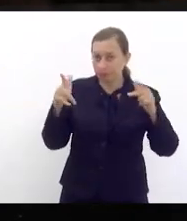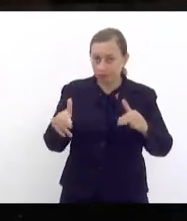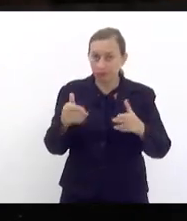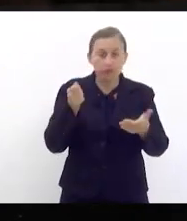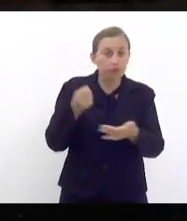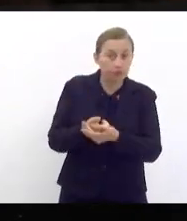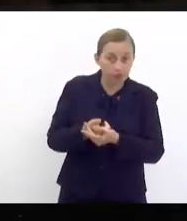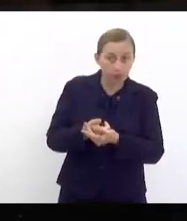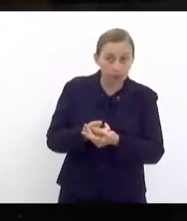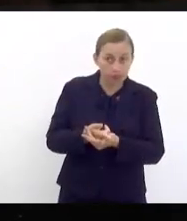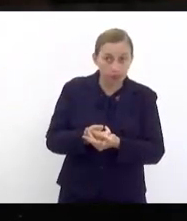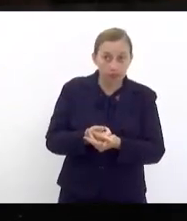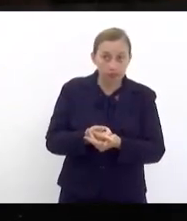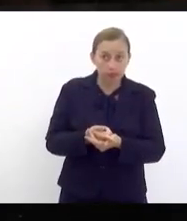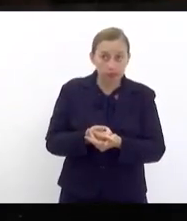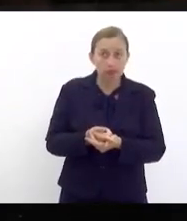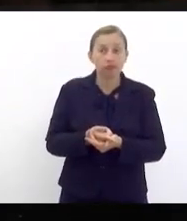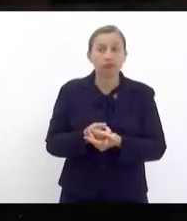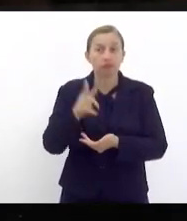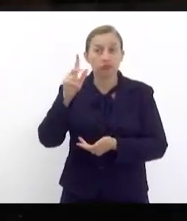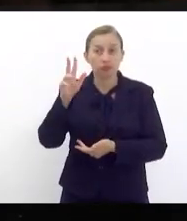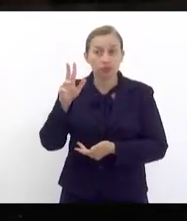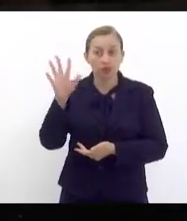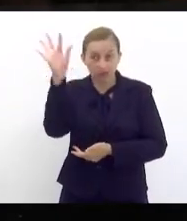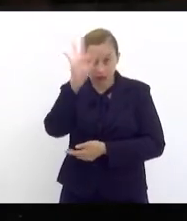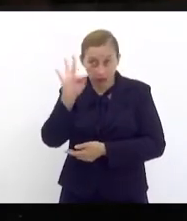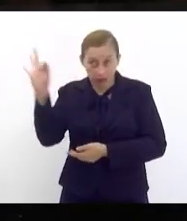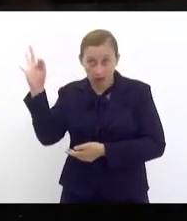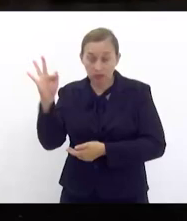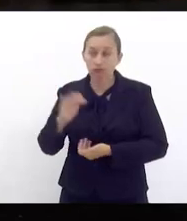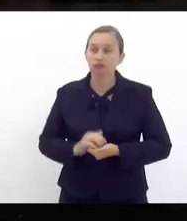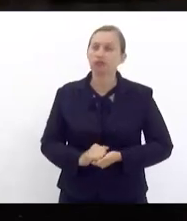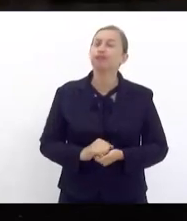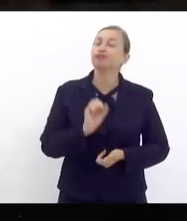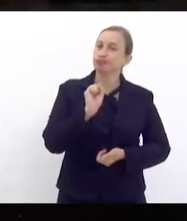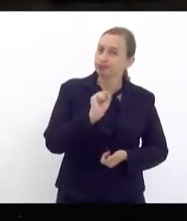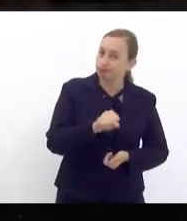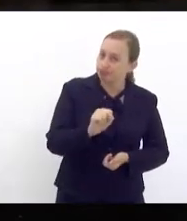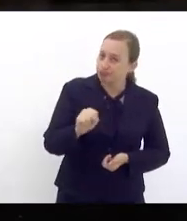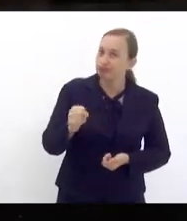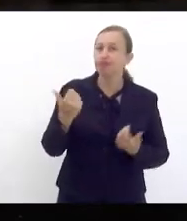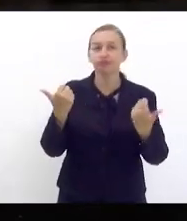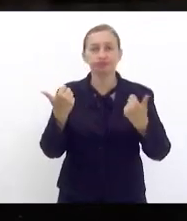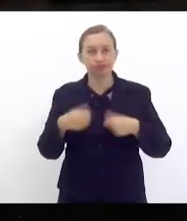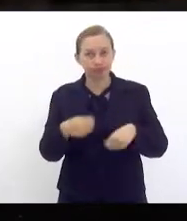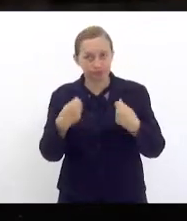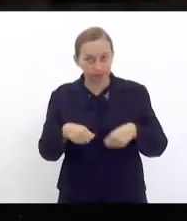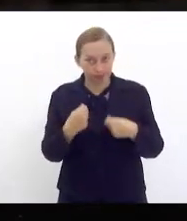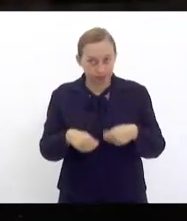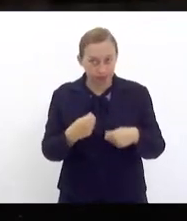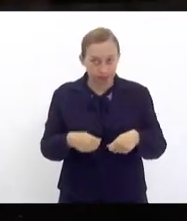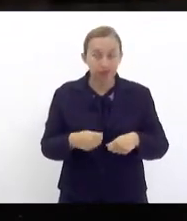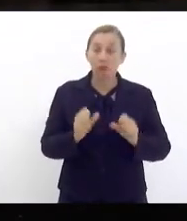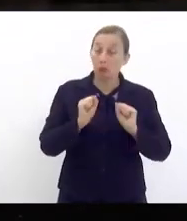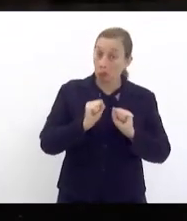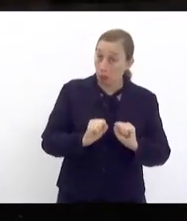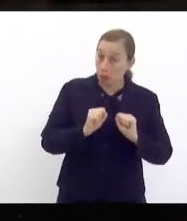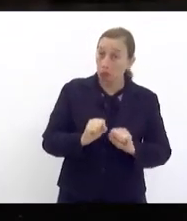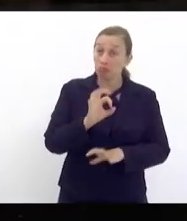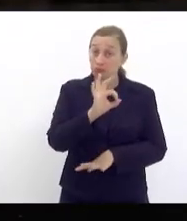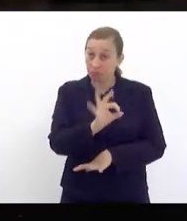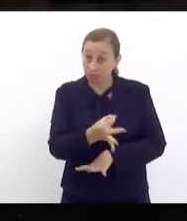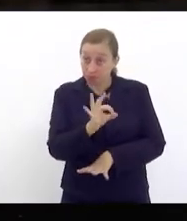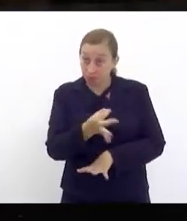pagam à União. E aí, sim, nós precisamos, nós poderemos, então,